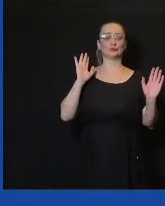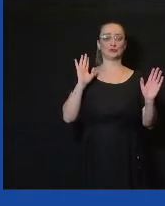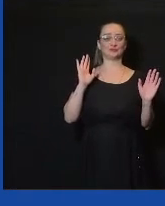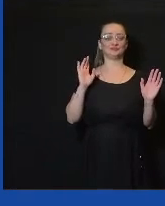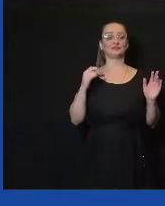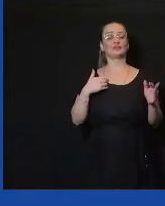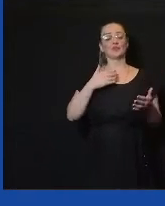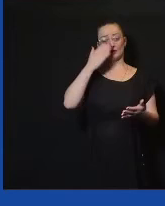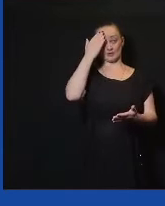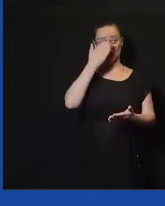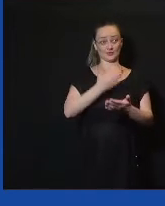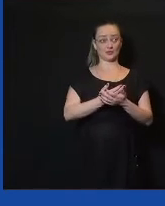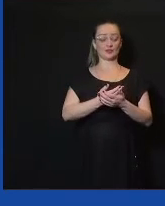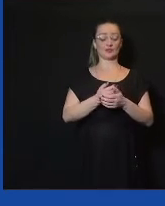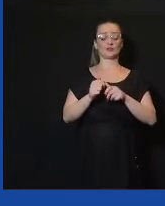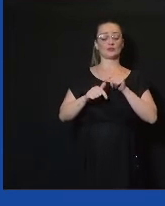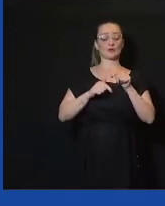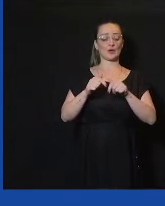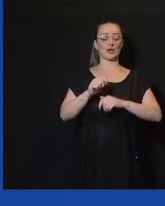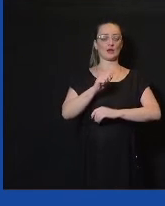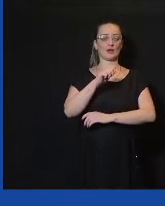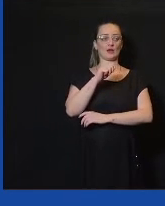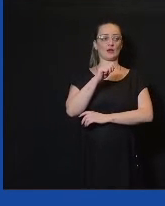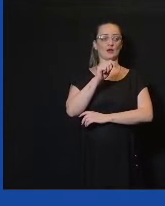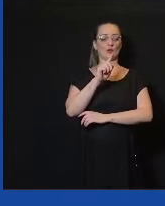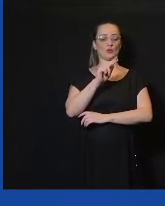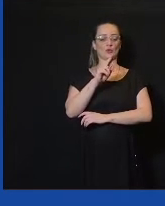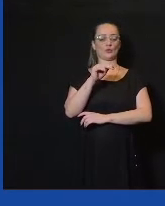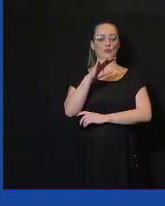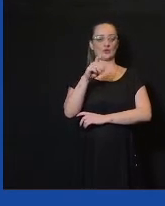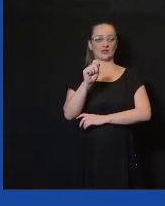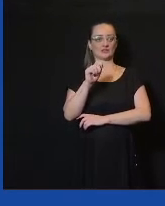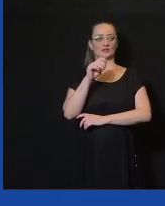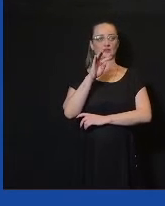Luísa Trajano, inclusive, ela traz uma reflexão muito importante.